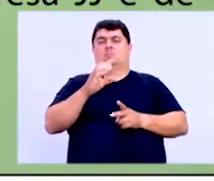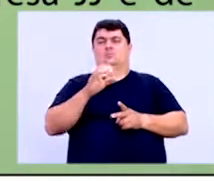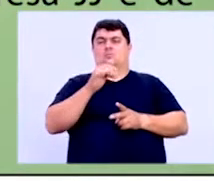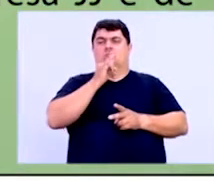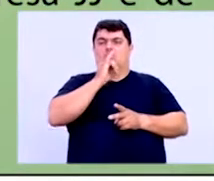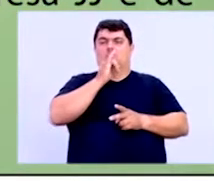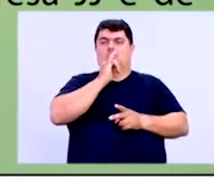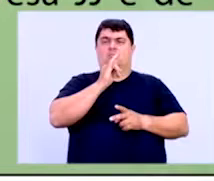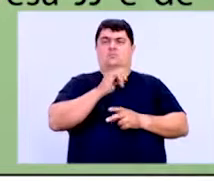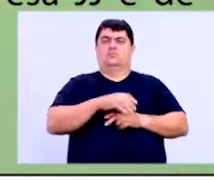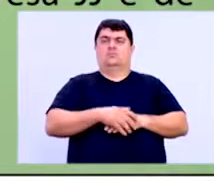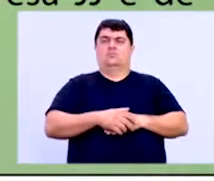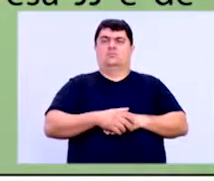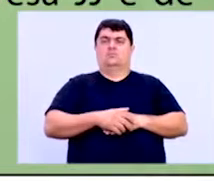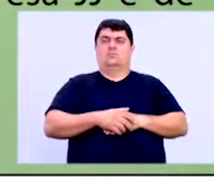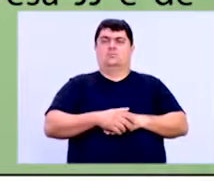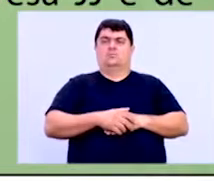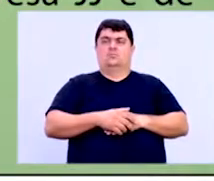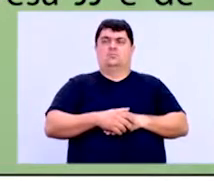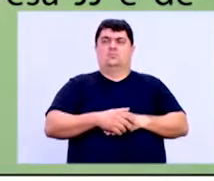3.000.